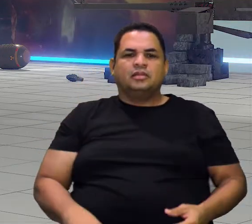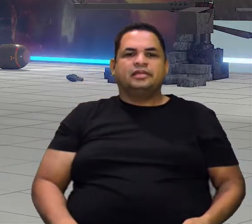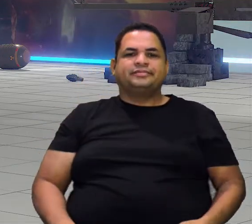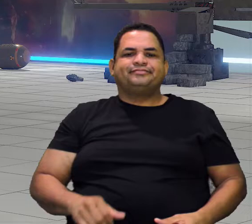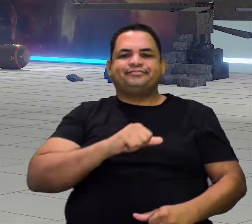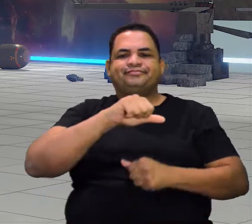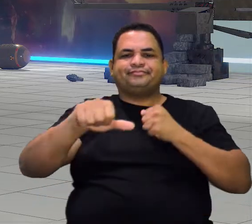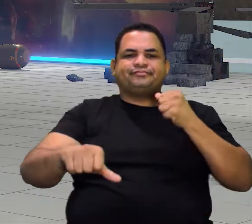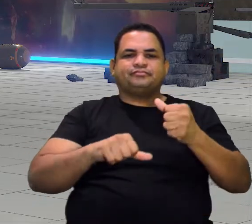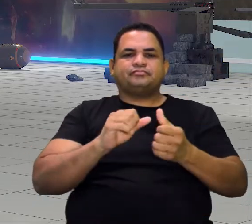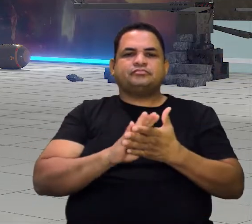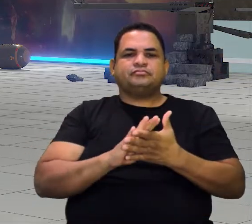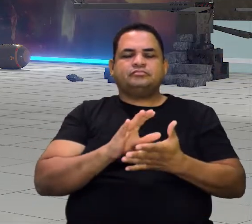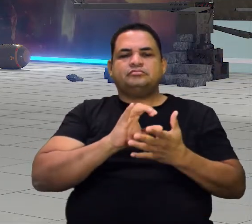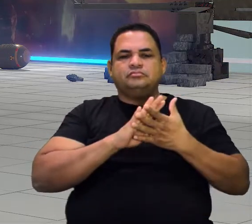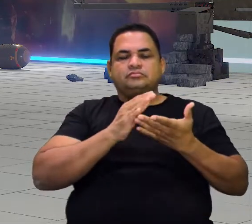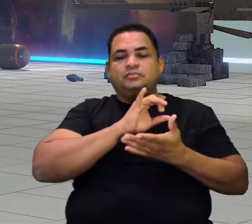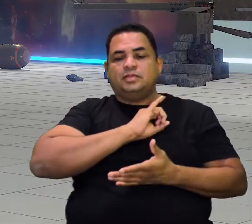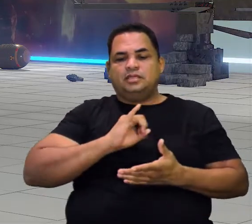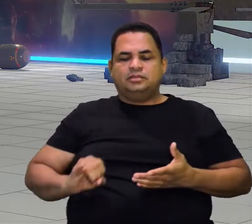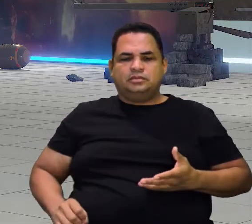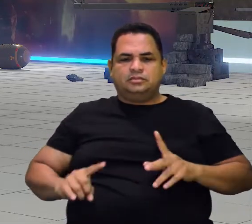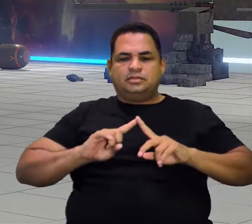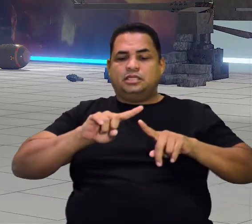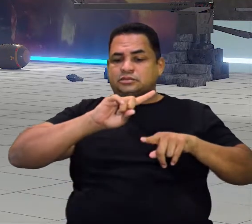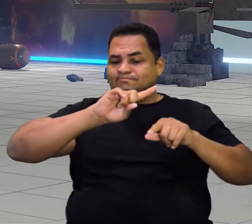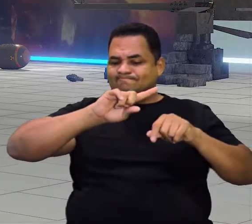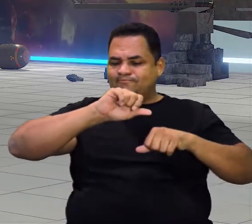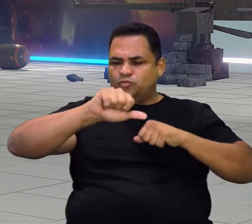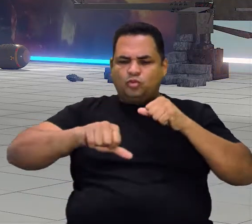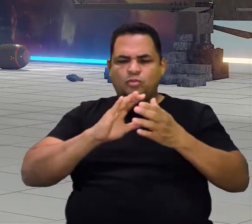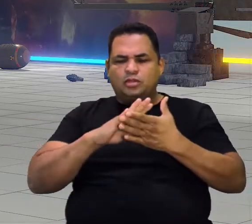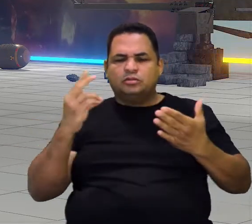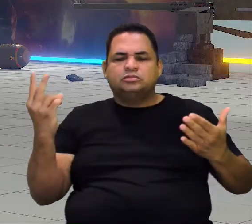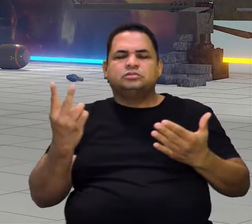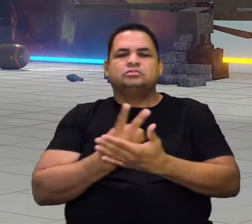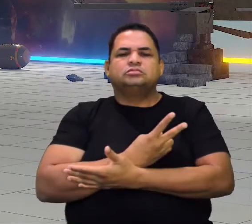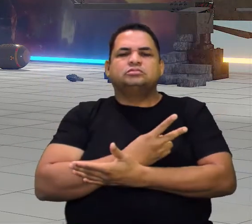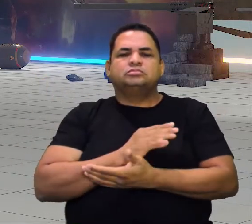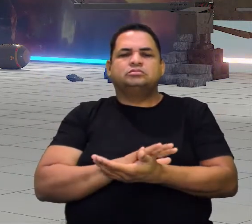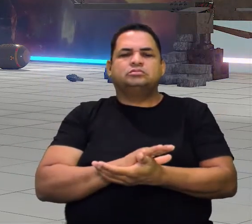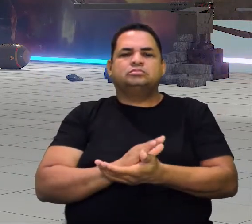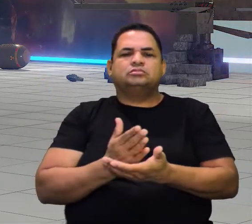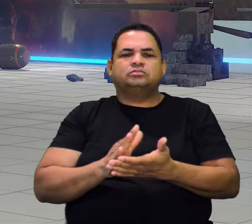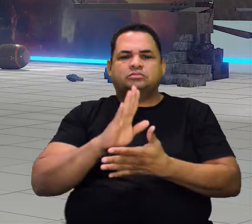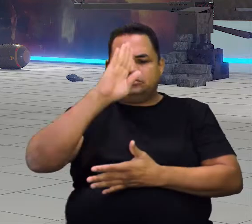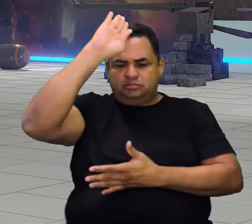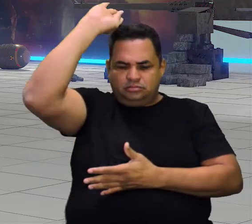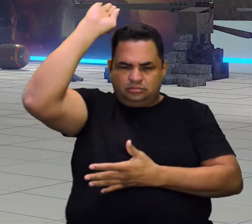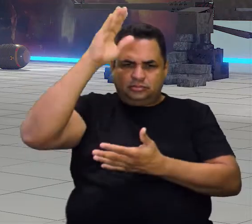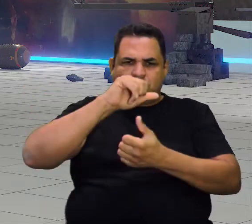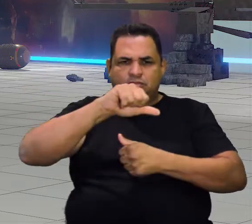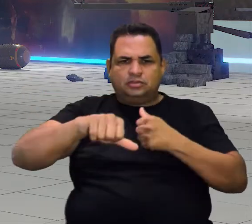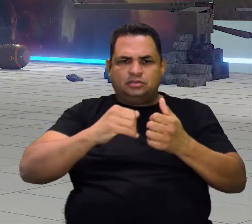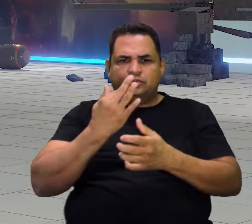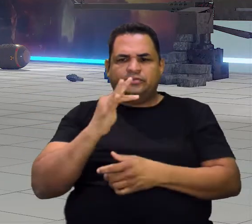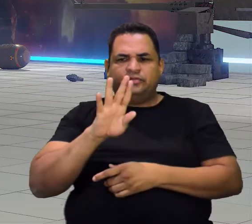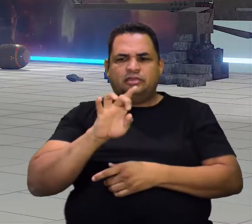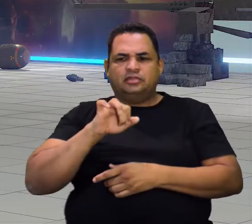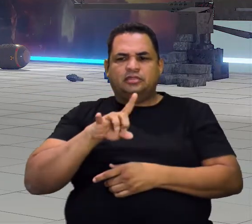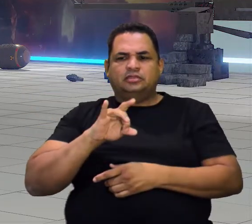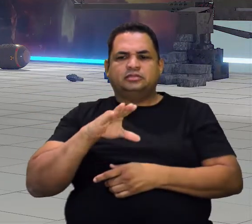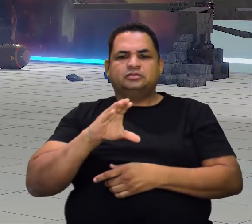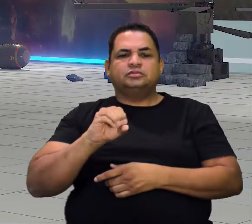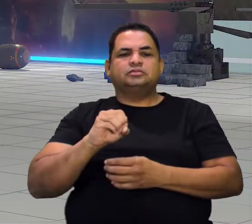essa transição, não só o Império, mas a transição do Império Romano para o feudalismo.